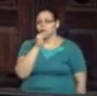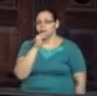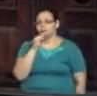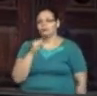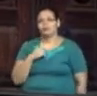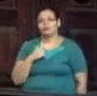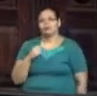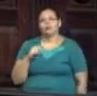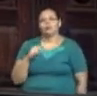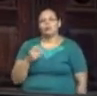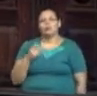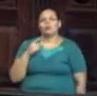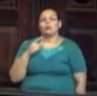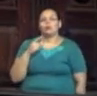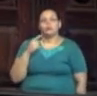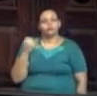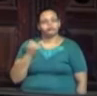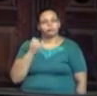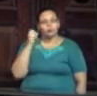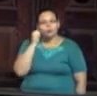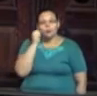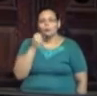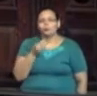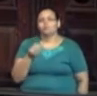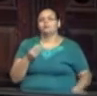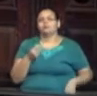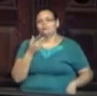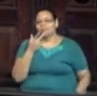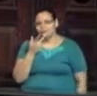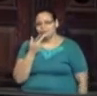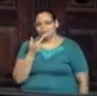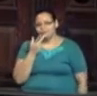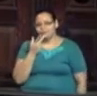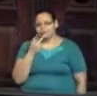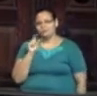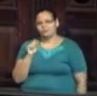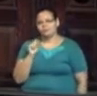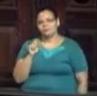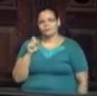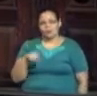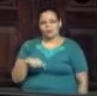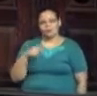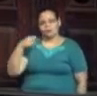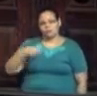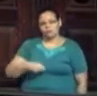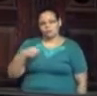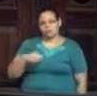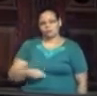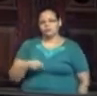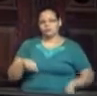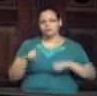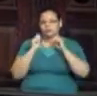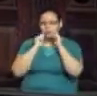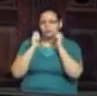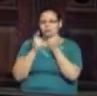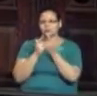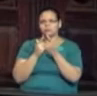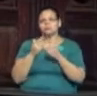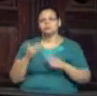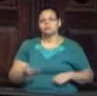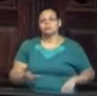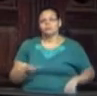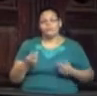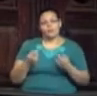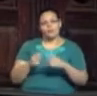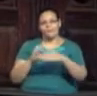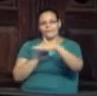aqui ouço muito falar, e acho que é dever desse parlamento debater a questão da privatização